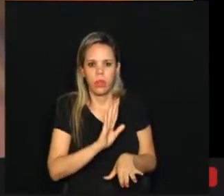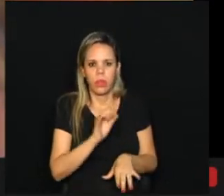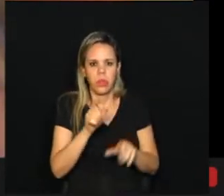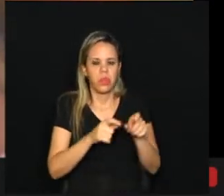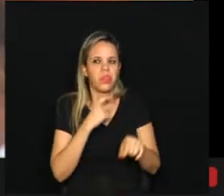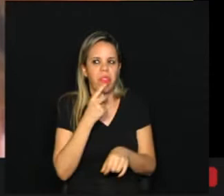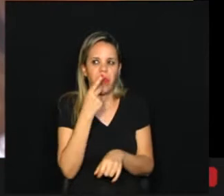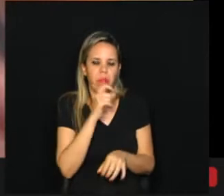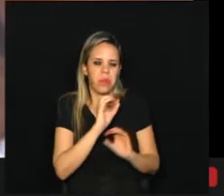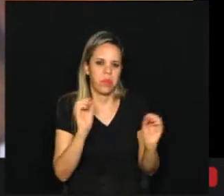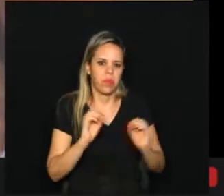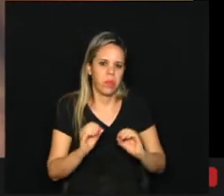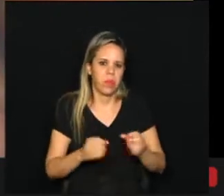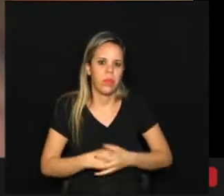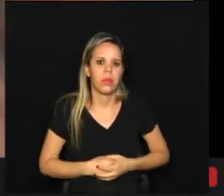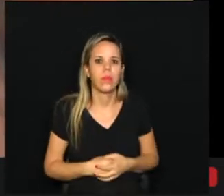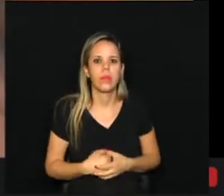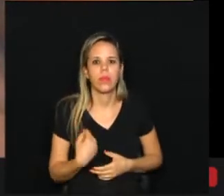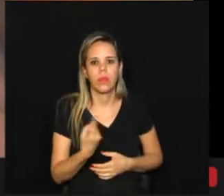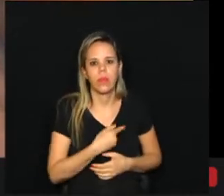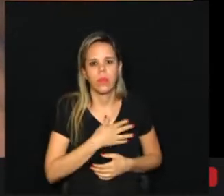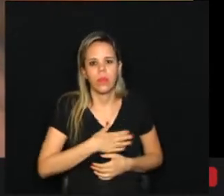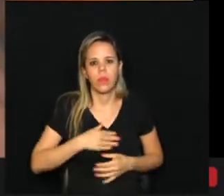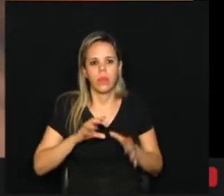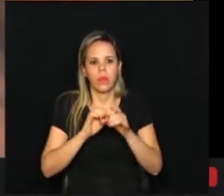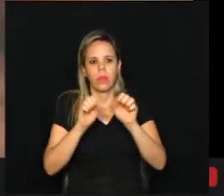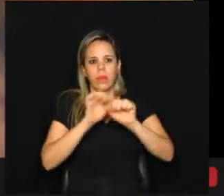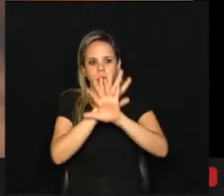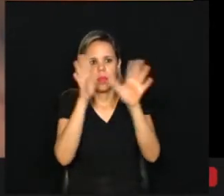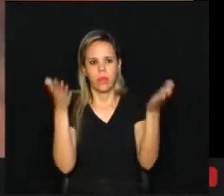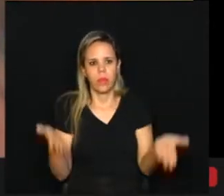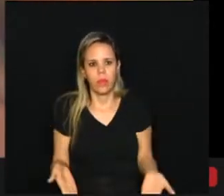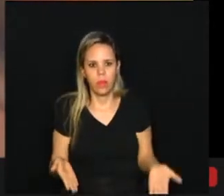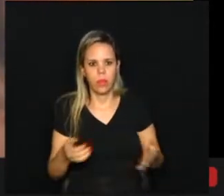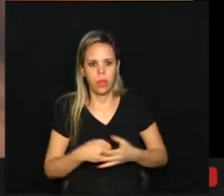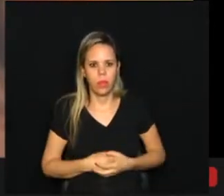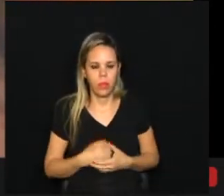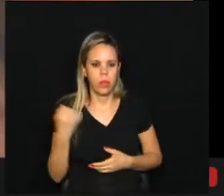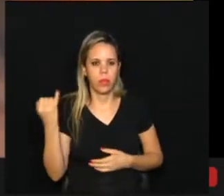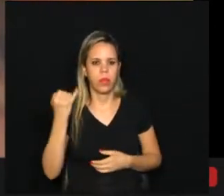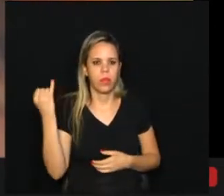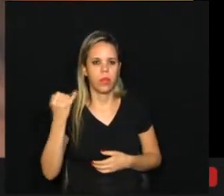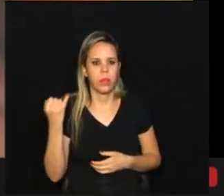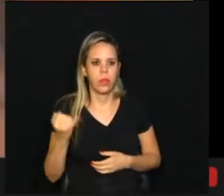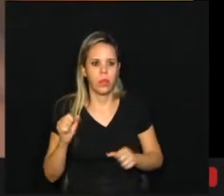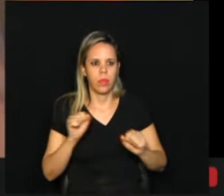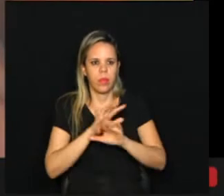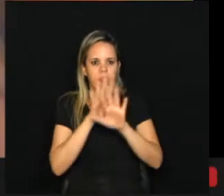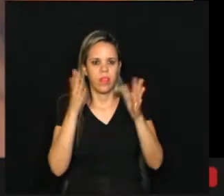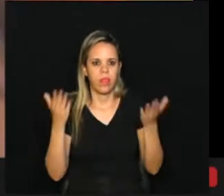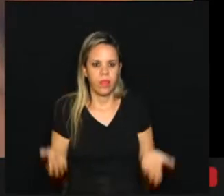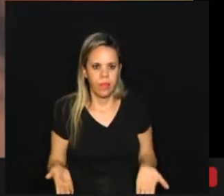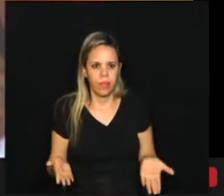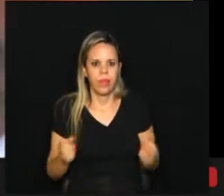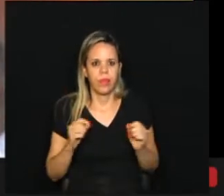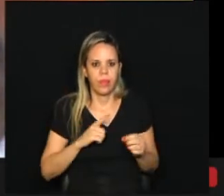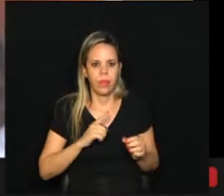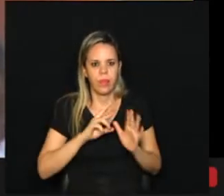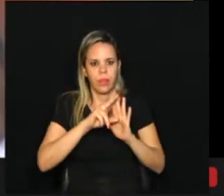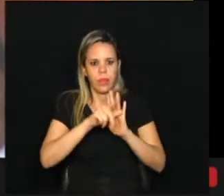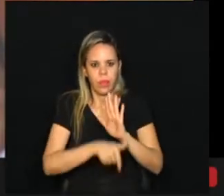alguém. E assim, o que a gente gosta de deixar bem claro, o que é bem importante, né, deixar claro, é que tinham